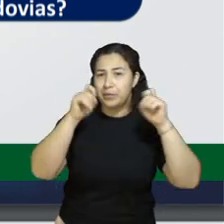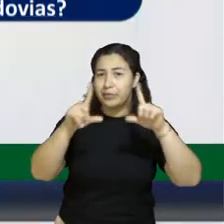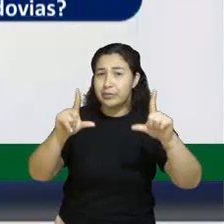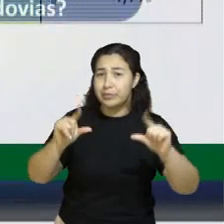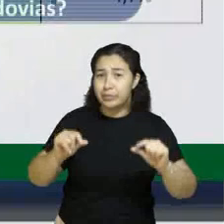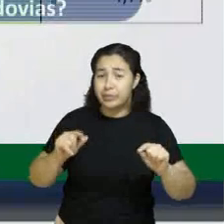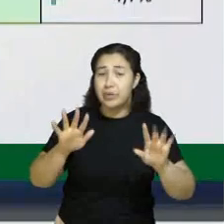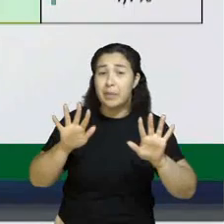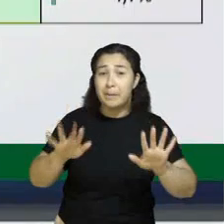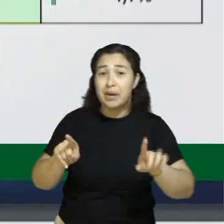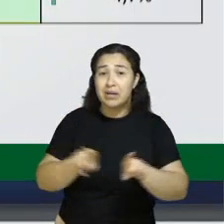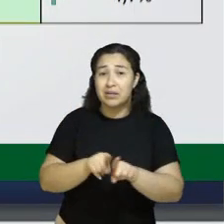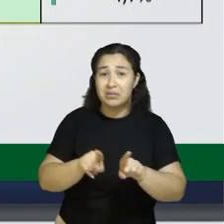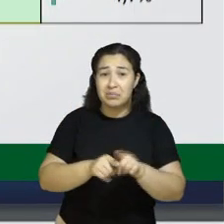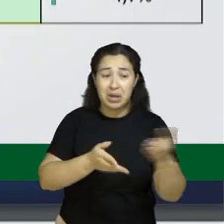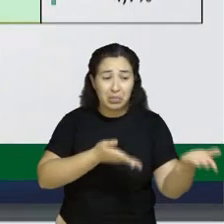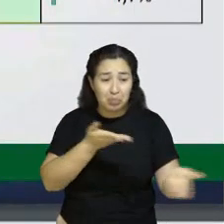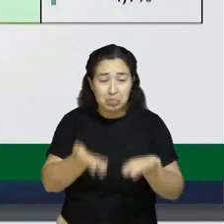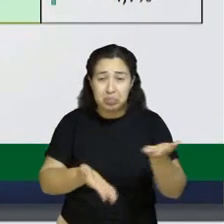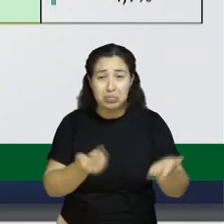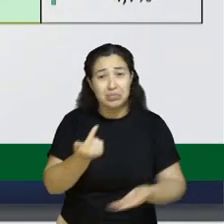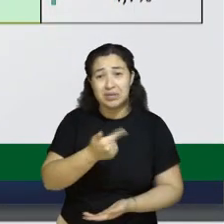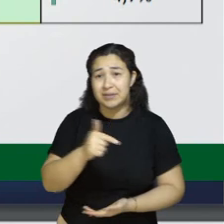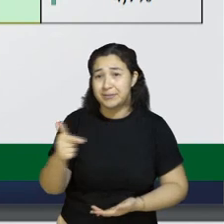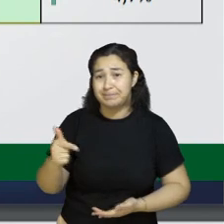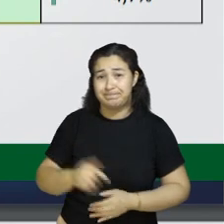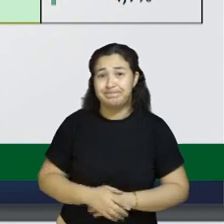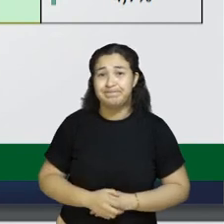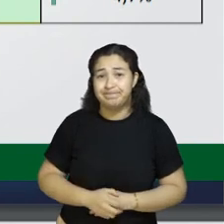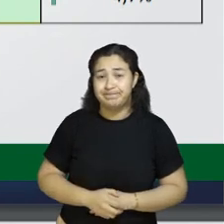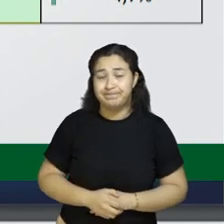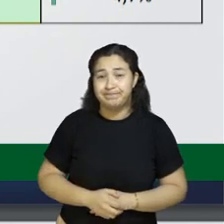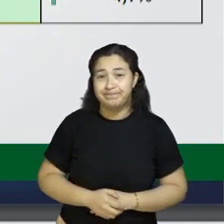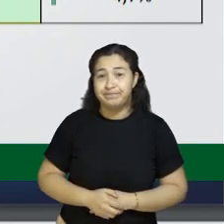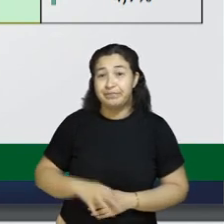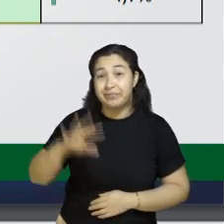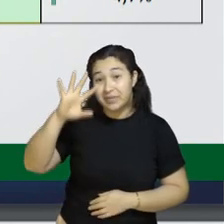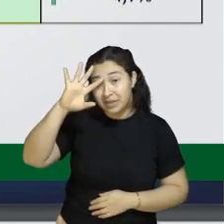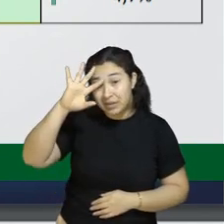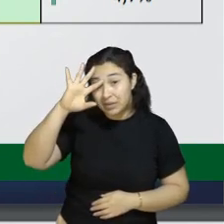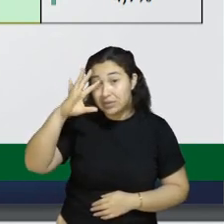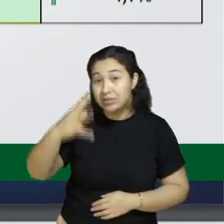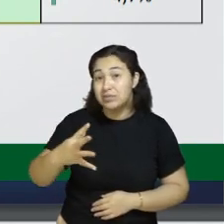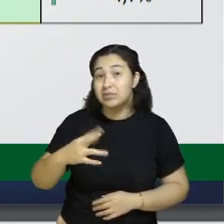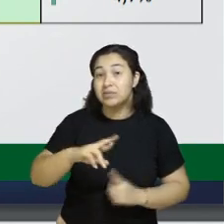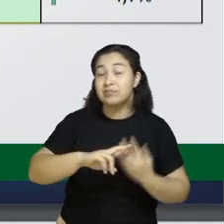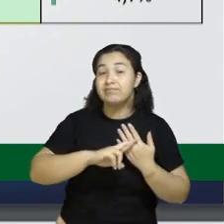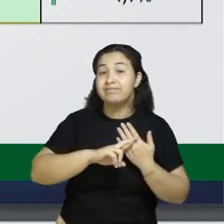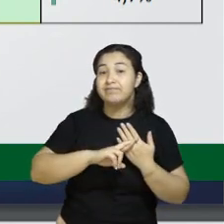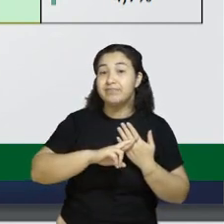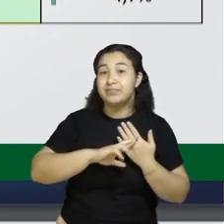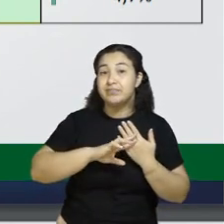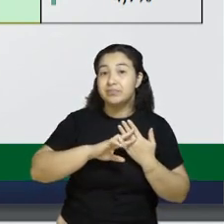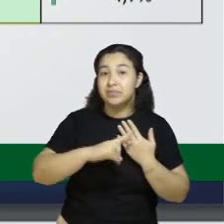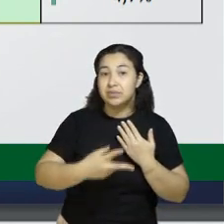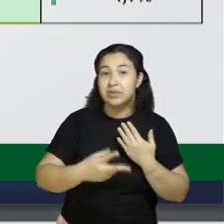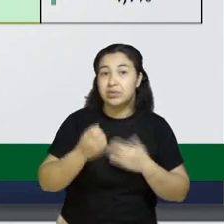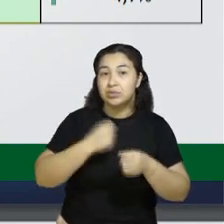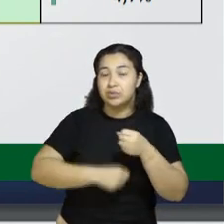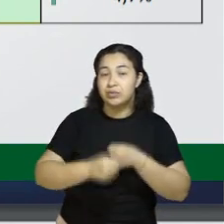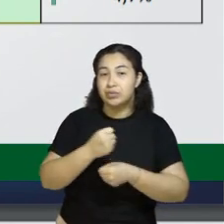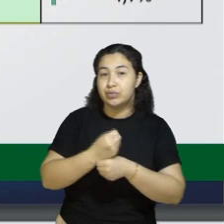cuidada, maltratada. Aqui, nós temos o resultado da pesquisa da CNT de 2023 comparado